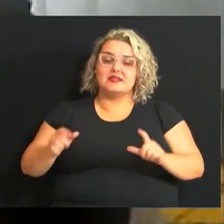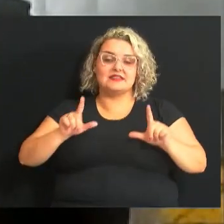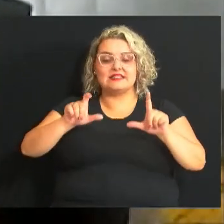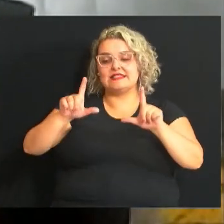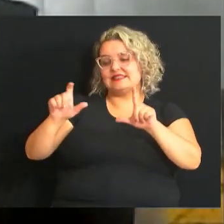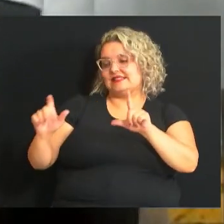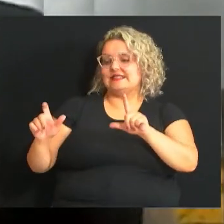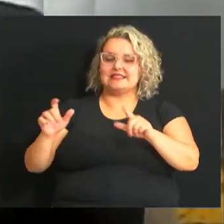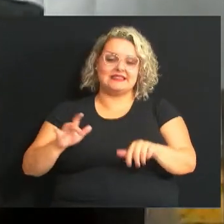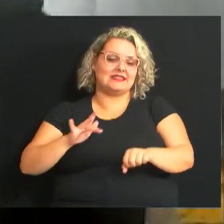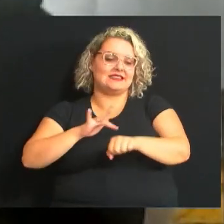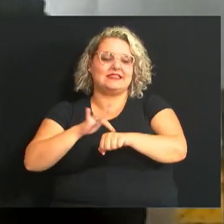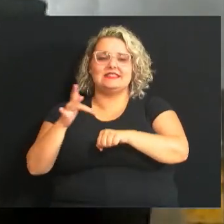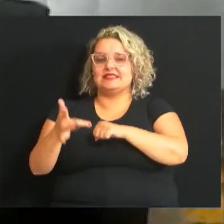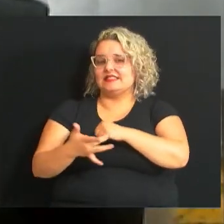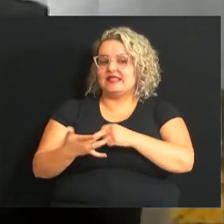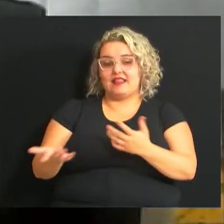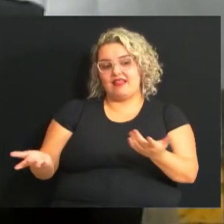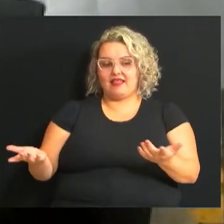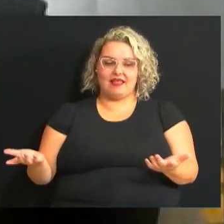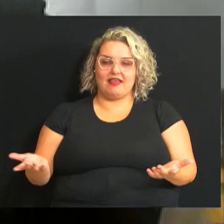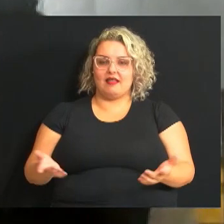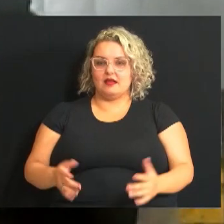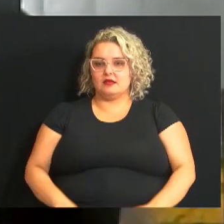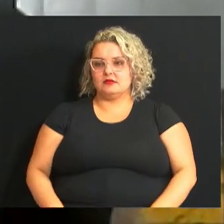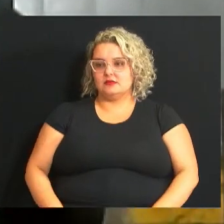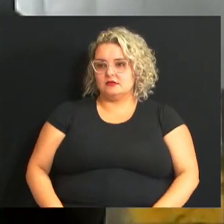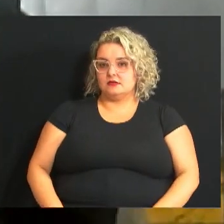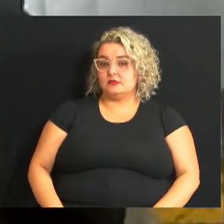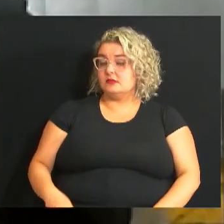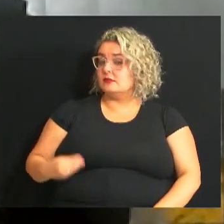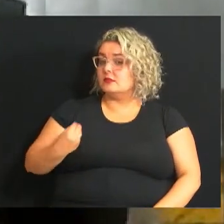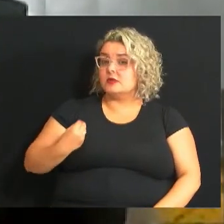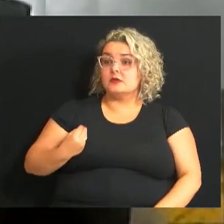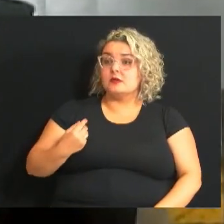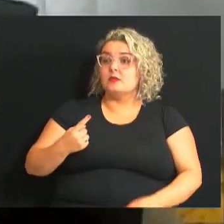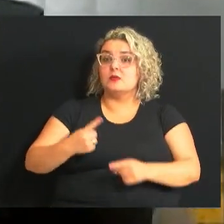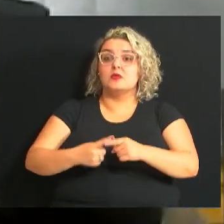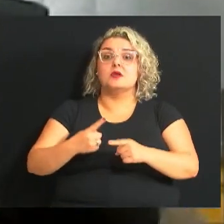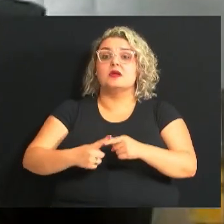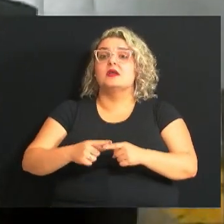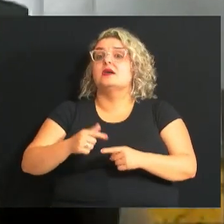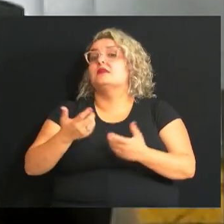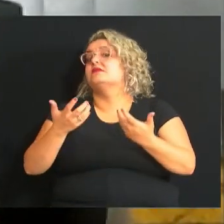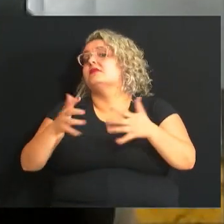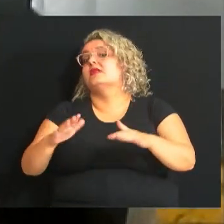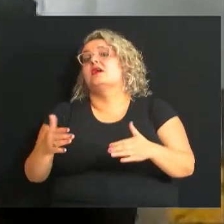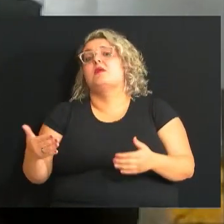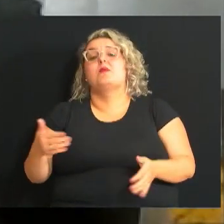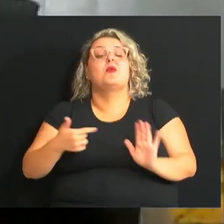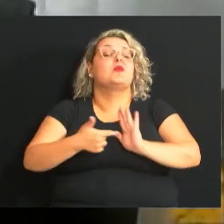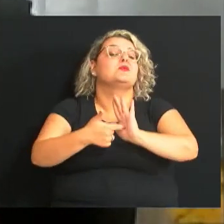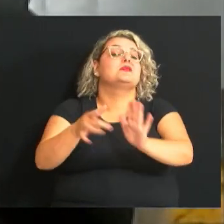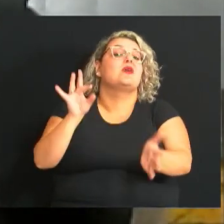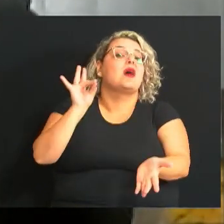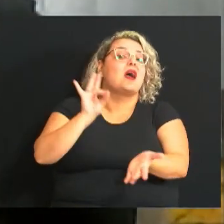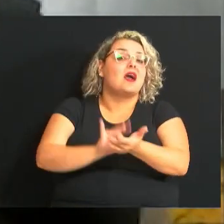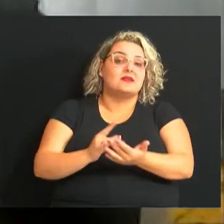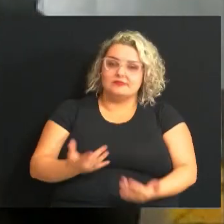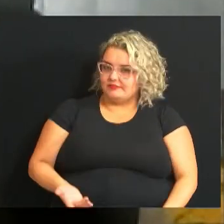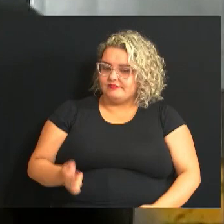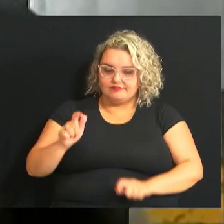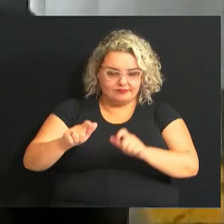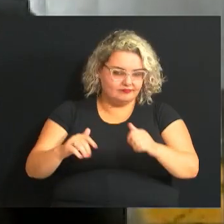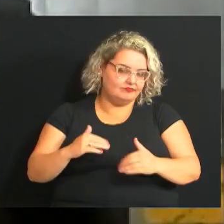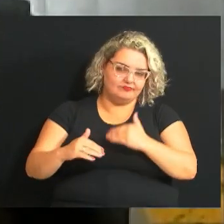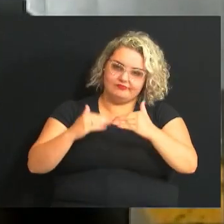social, ostentando ali uma vida porque ela não quer mostrar que está por baixo. E eu acho que pessoas assim não se desenvolvem, né? Na